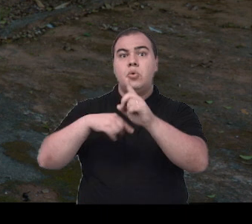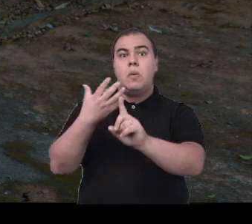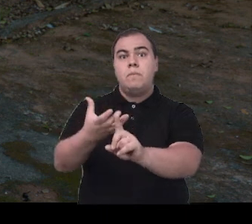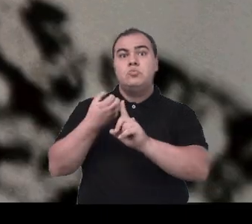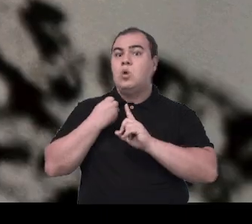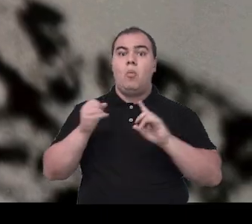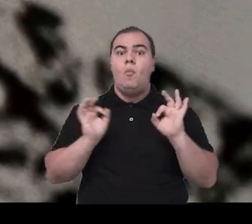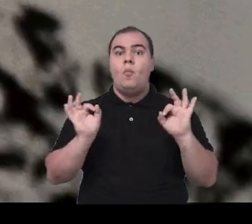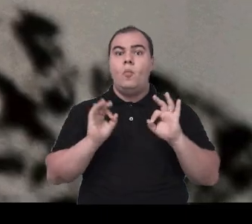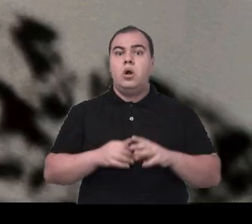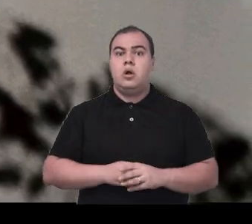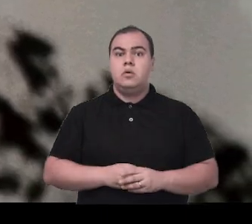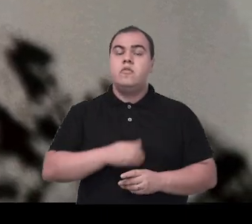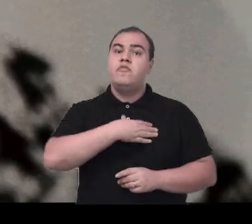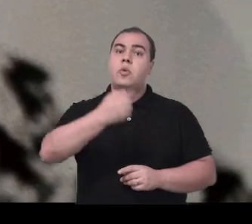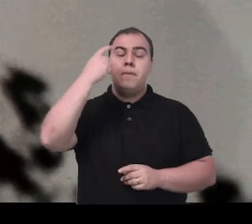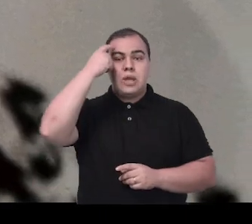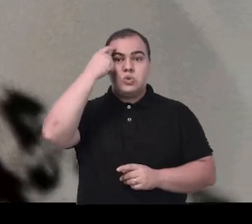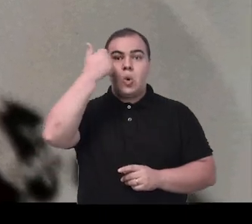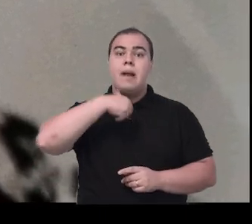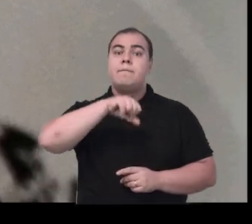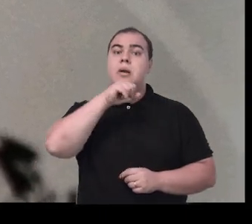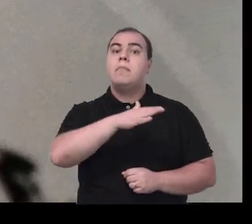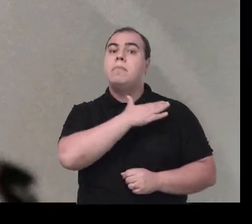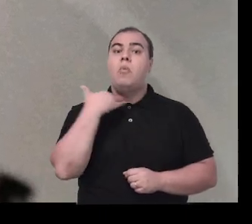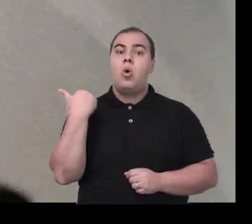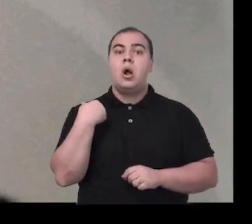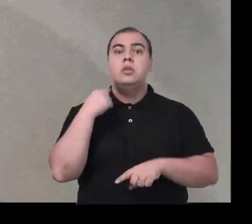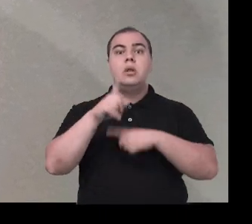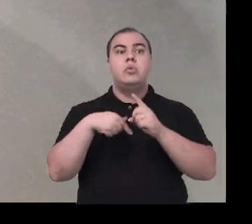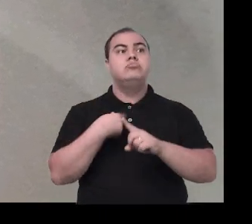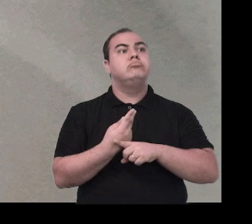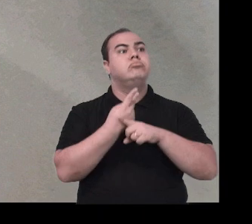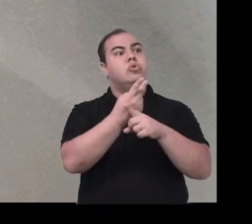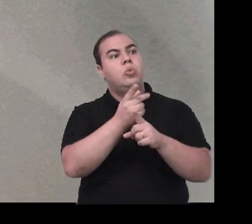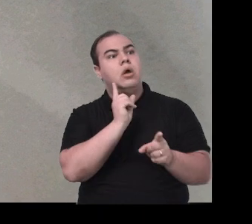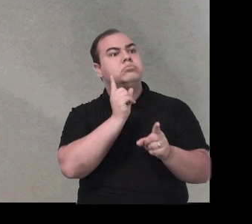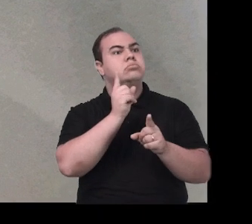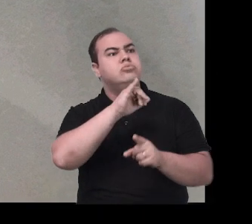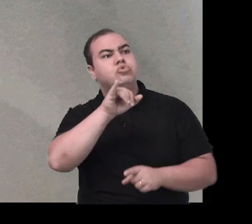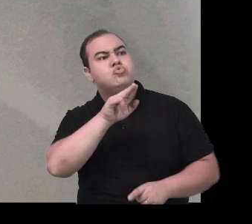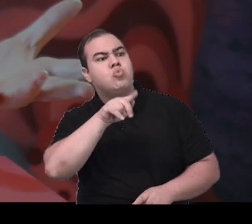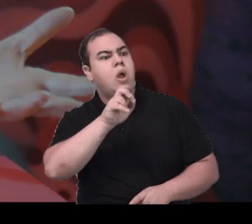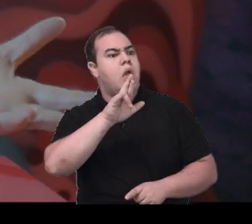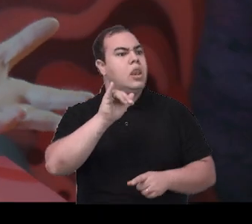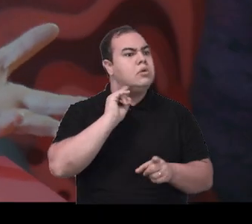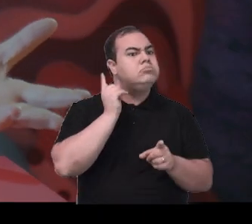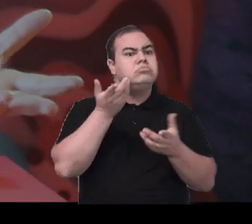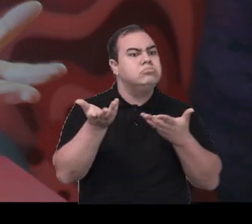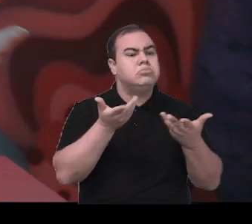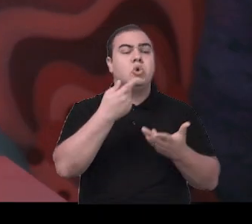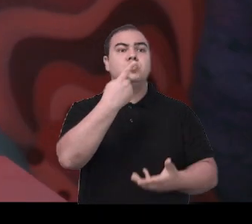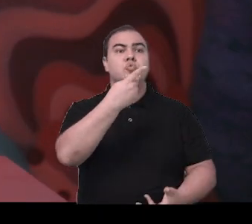veio buscar. Filhos que achavam que a mãe estava morta, porque quando foram procurar no Juqueri, as pessoas disseram, sua mãe